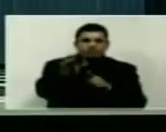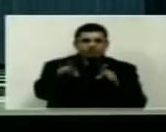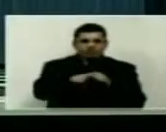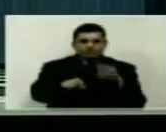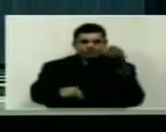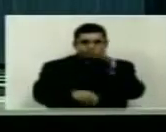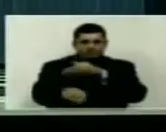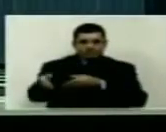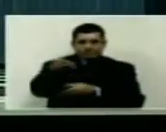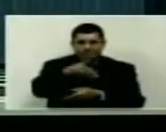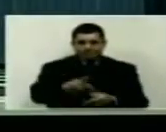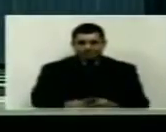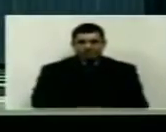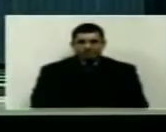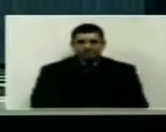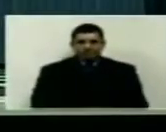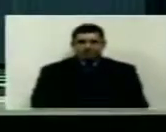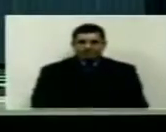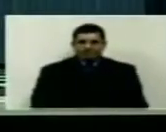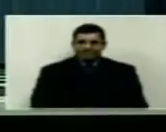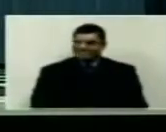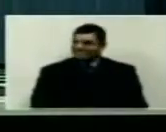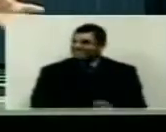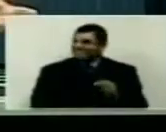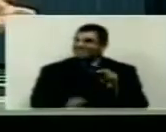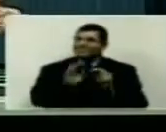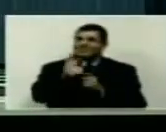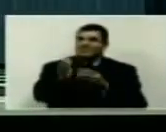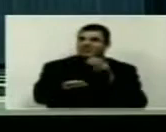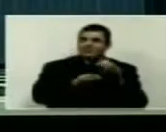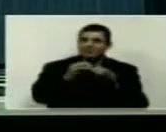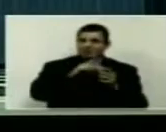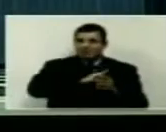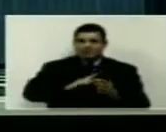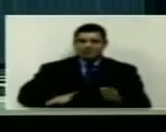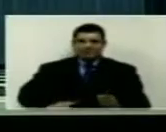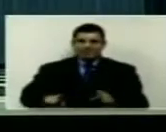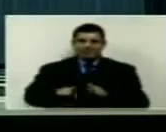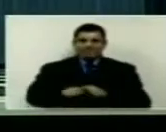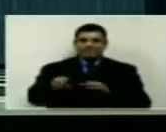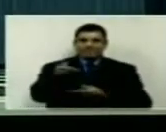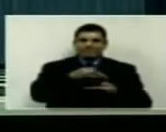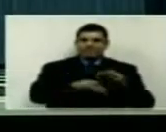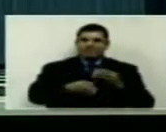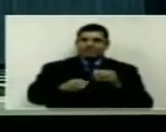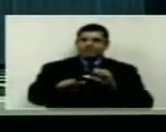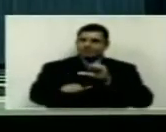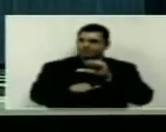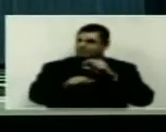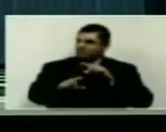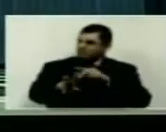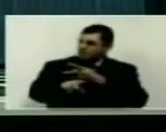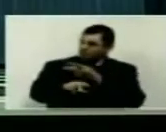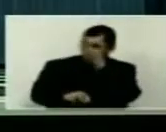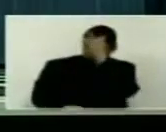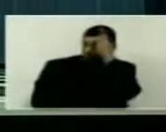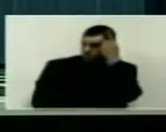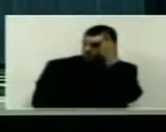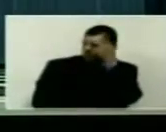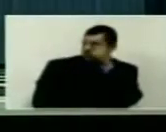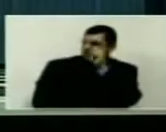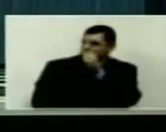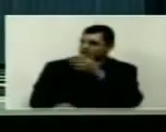Esse é o discurso de quem quer contribuir com o governo. O outro é